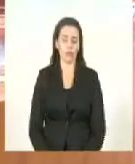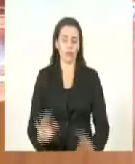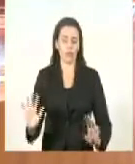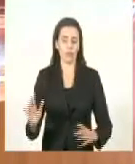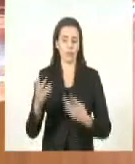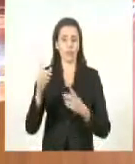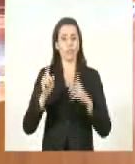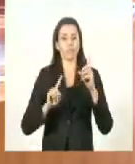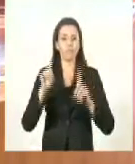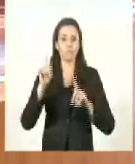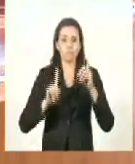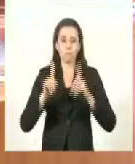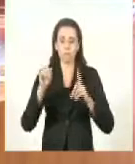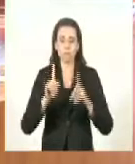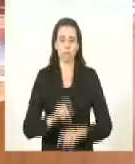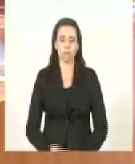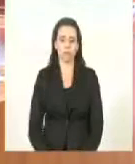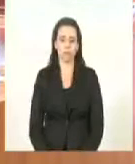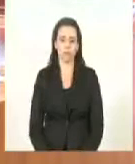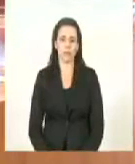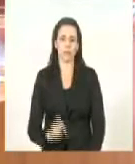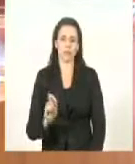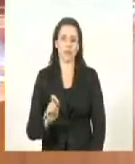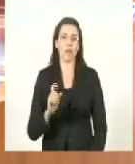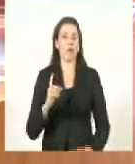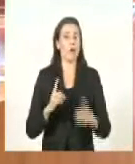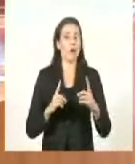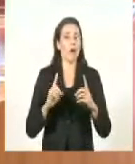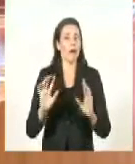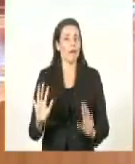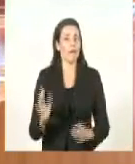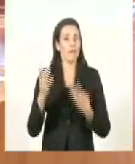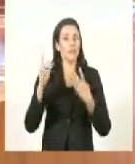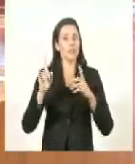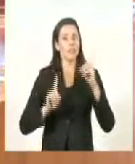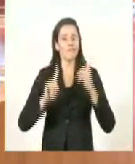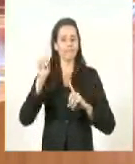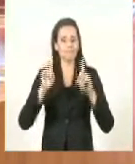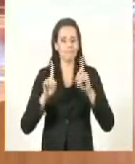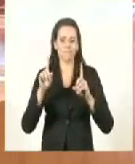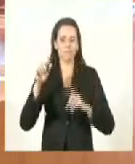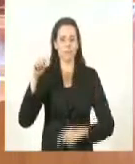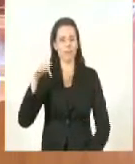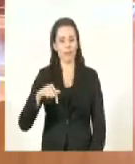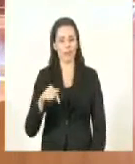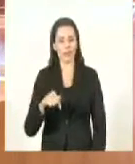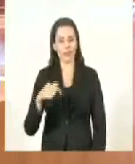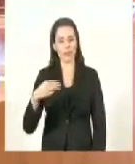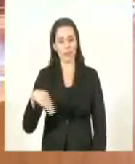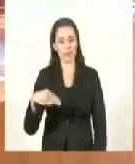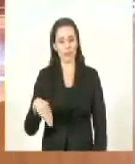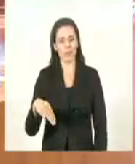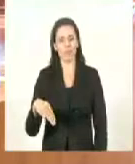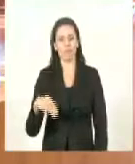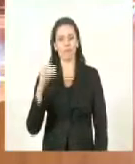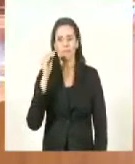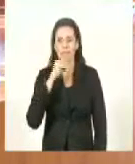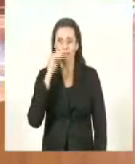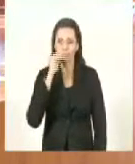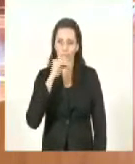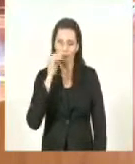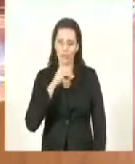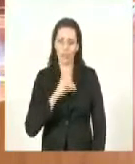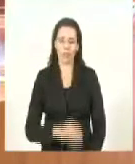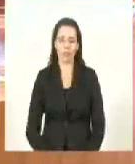foi um carnaval fraco. Realmente, deputado, se a gente comparar com o